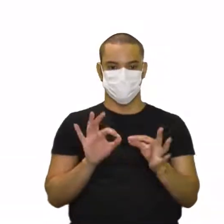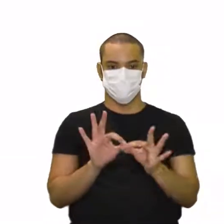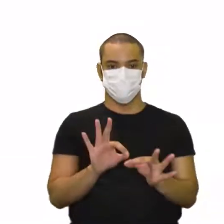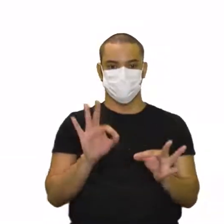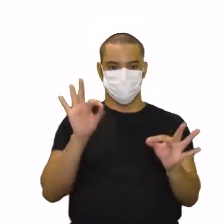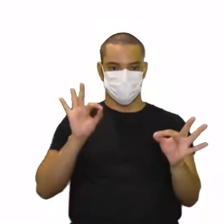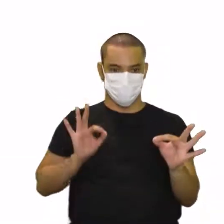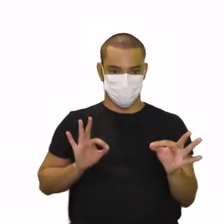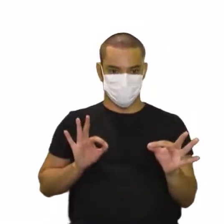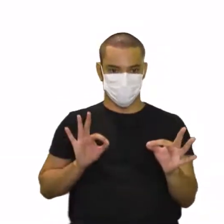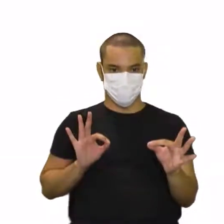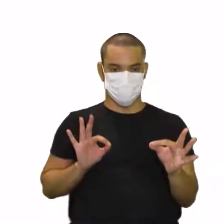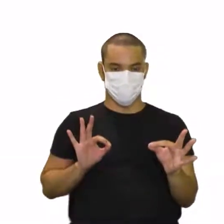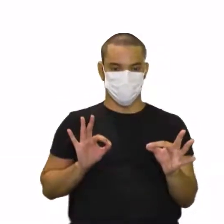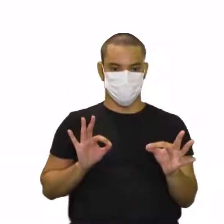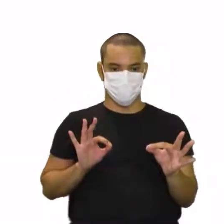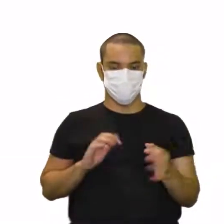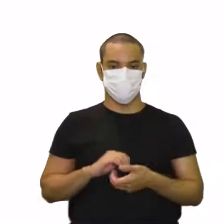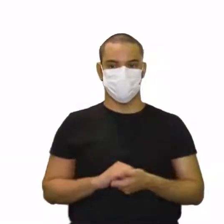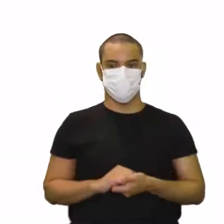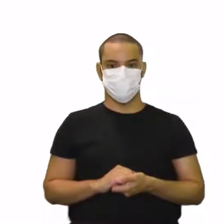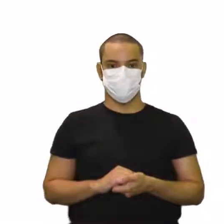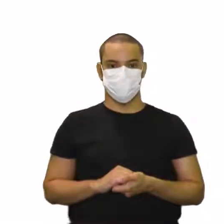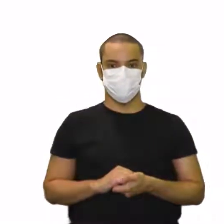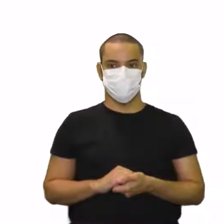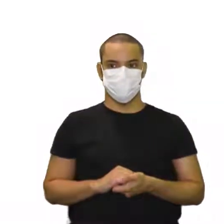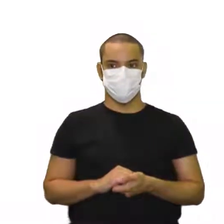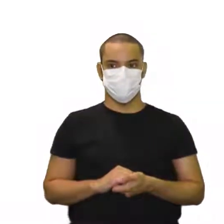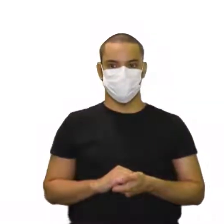Distância. Opa.